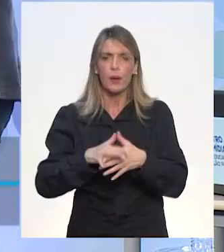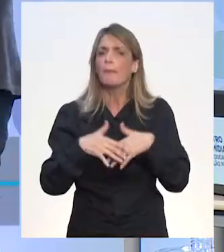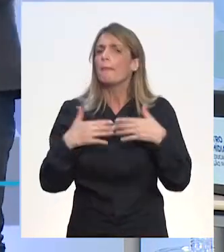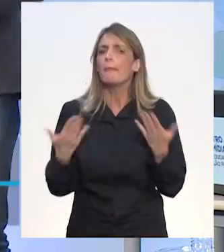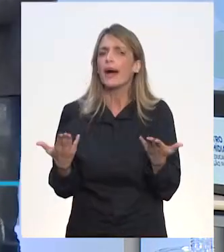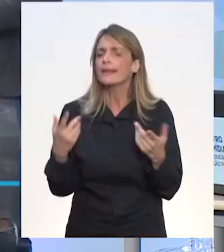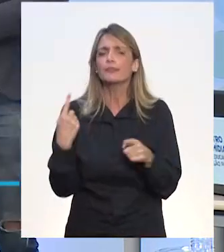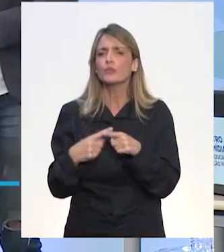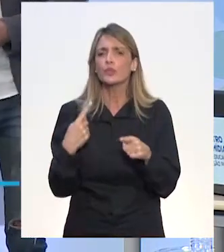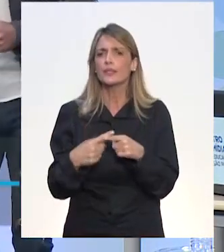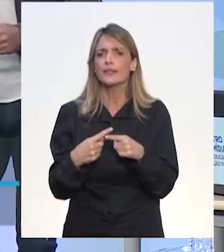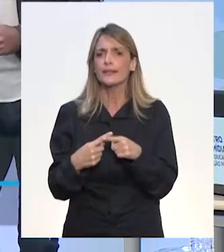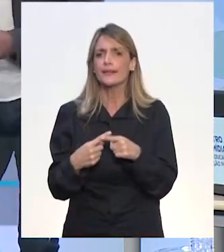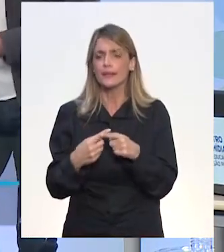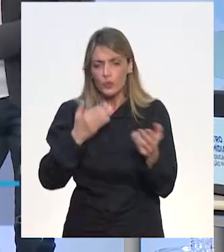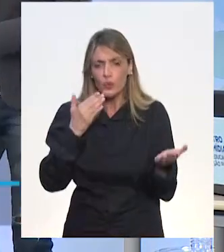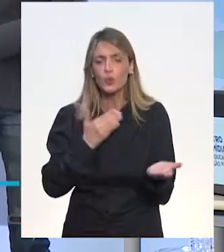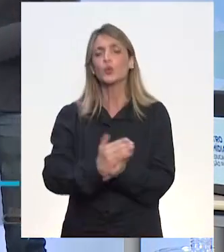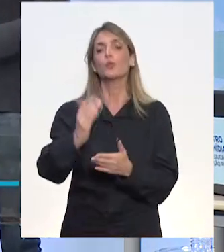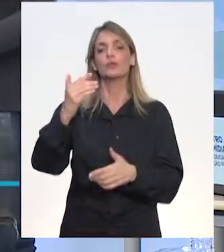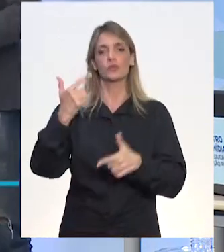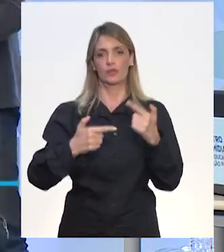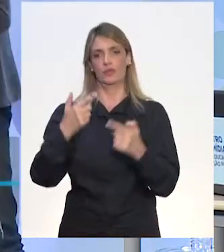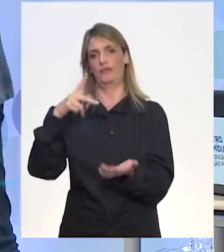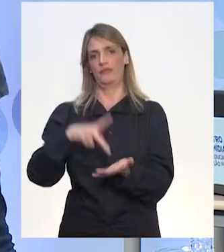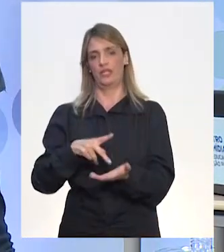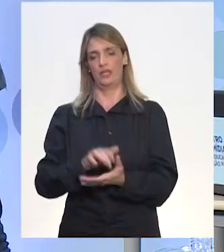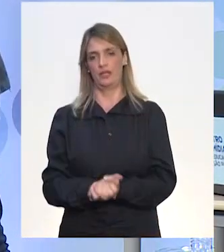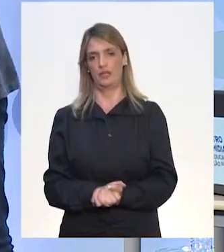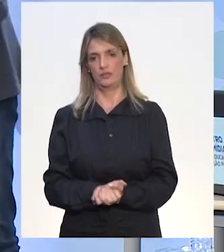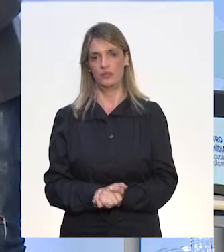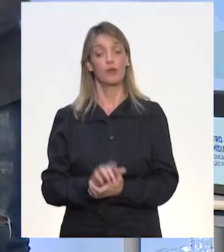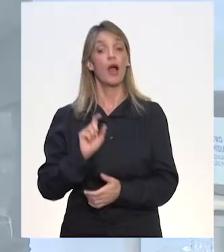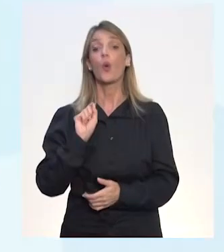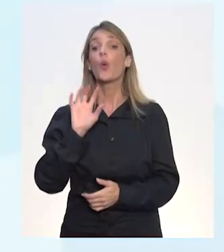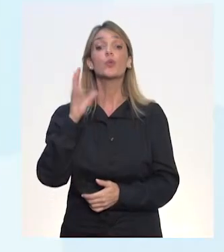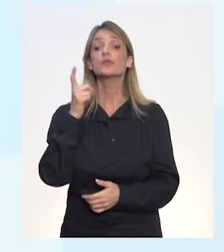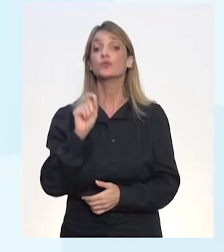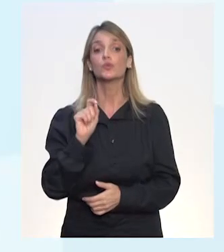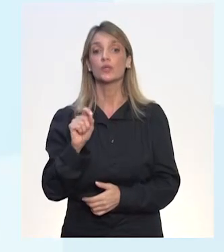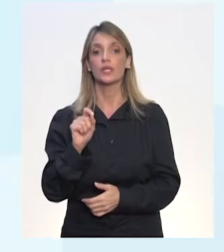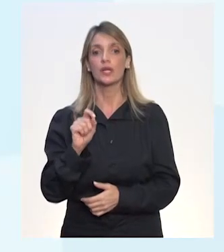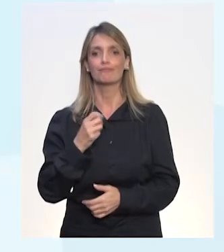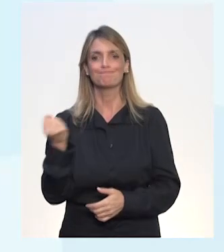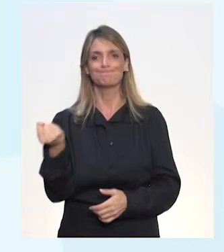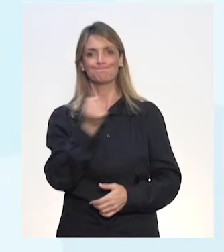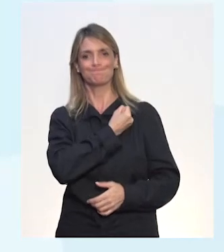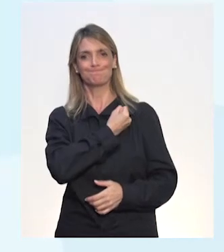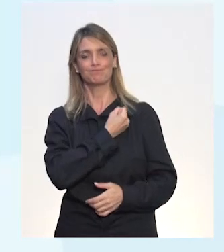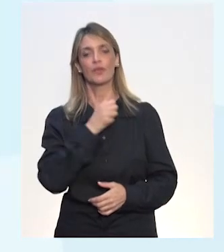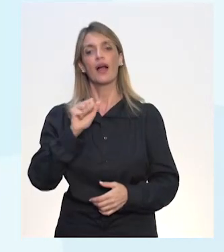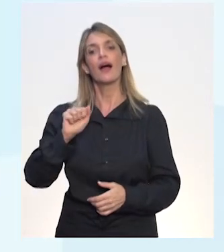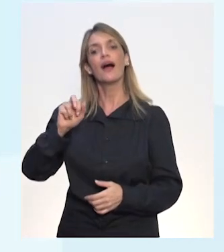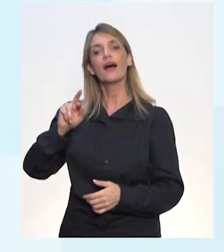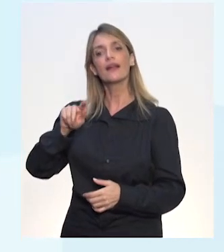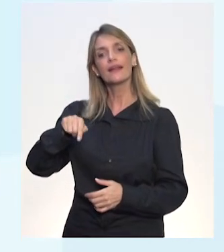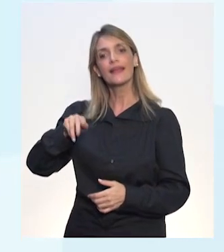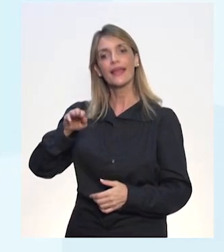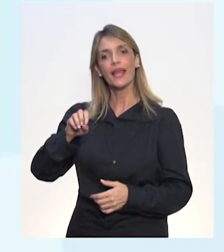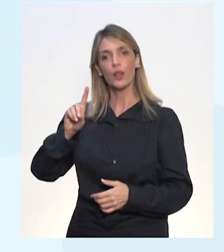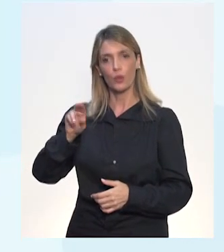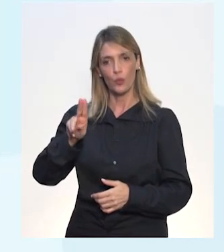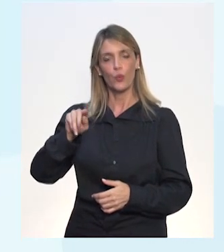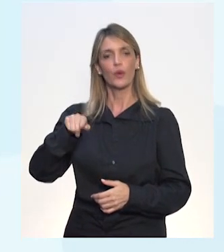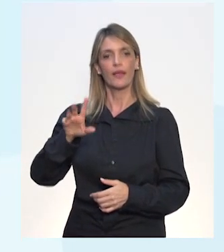estopim da guerra? O estopim da guerra foi o assassinato do arquiduque Francisco Ferdinando,